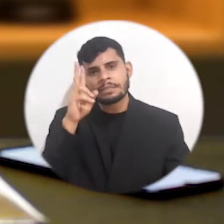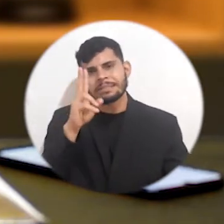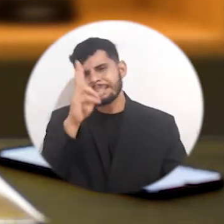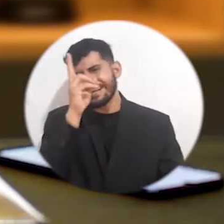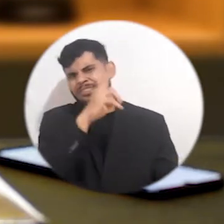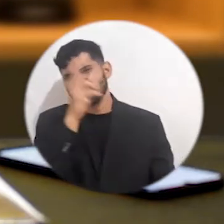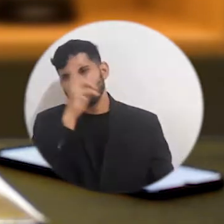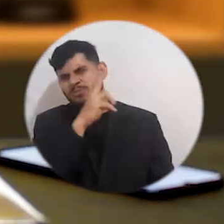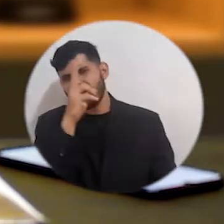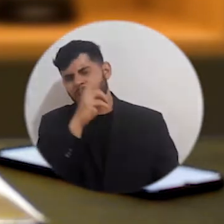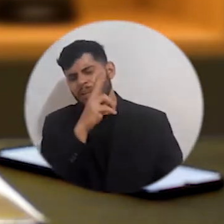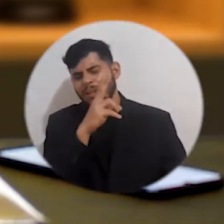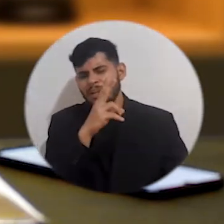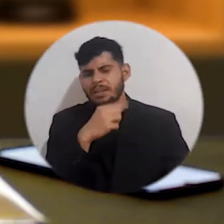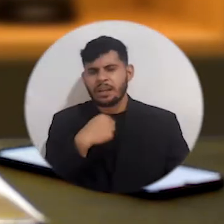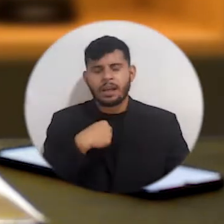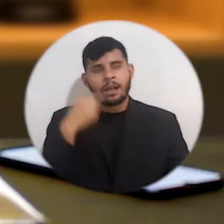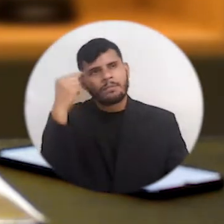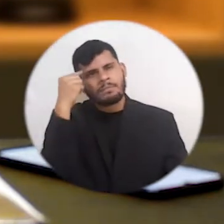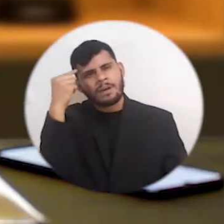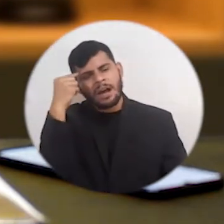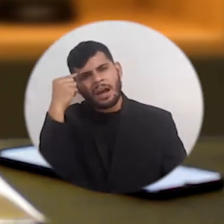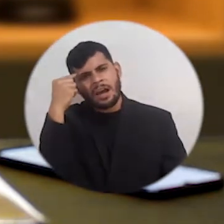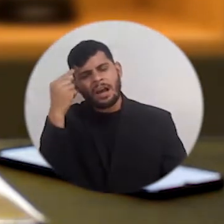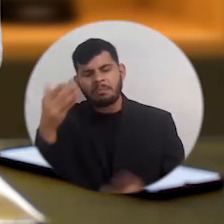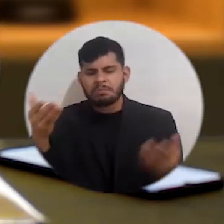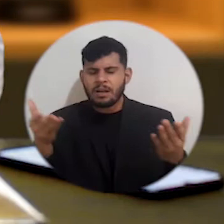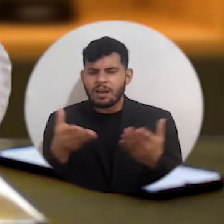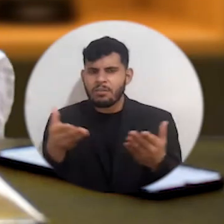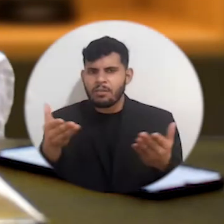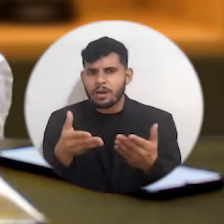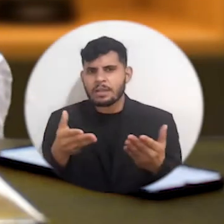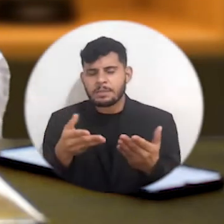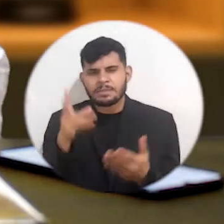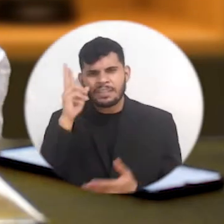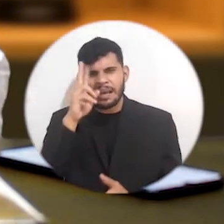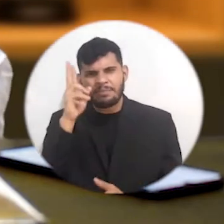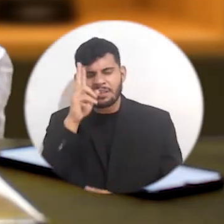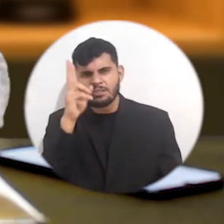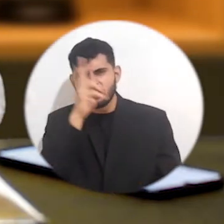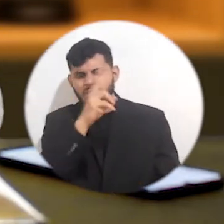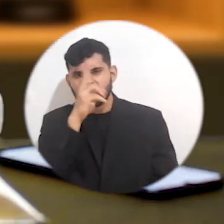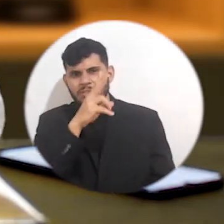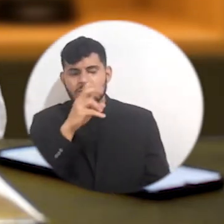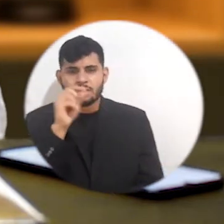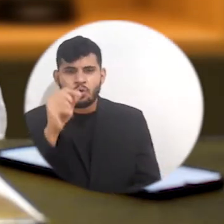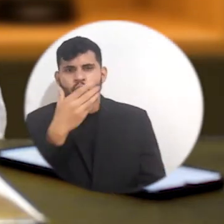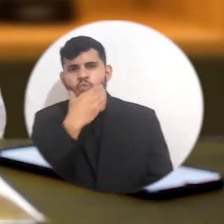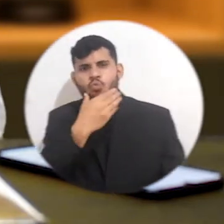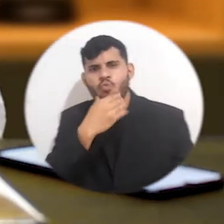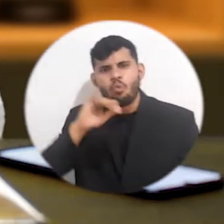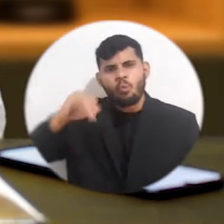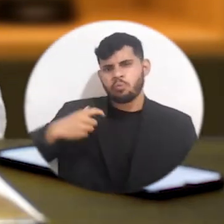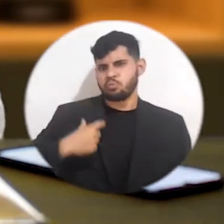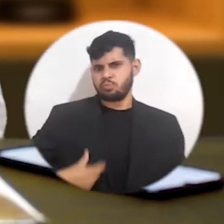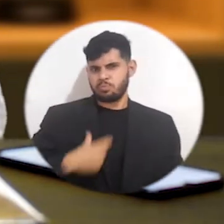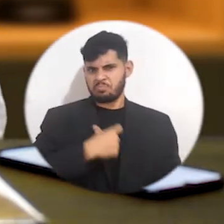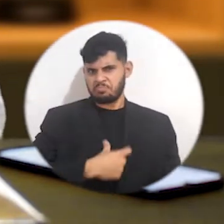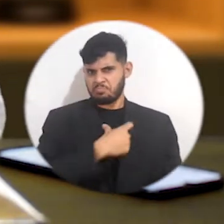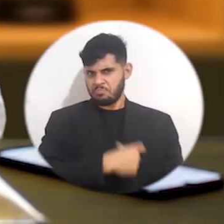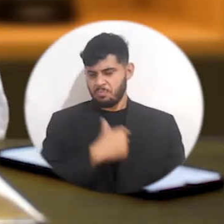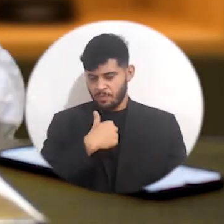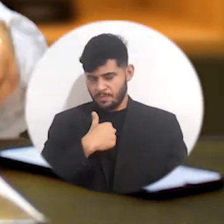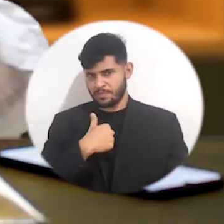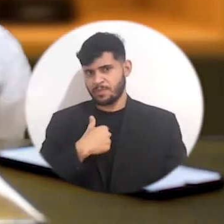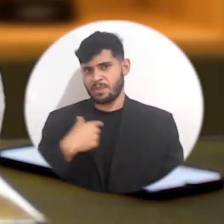Lembra da história, né? Eu venho aqui na minha cabeça agora. Você lembra da história de José do Egito, filho